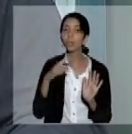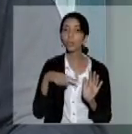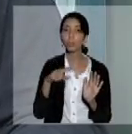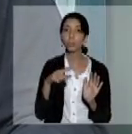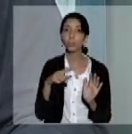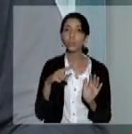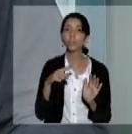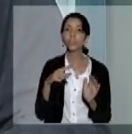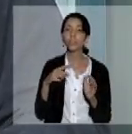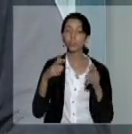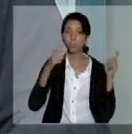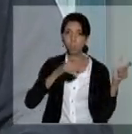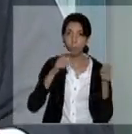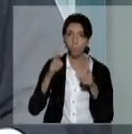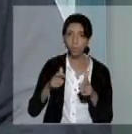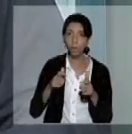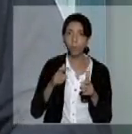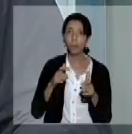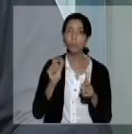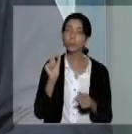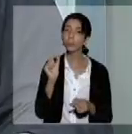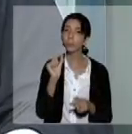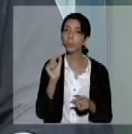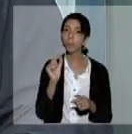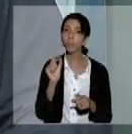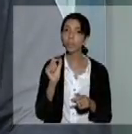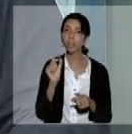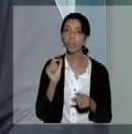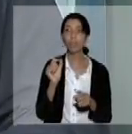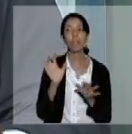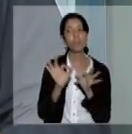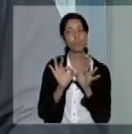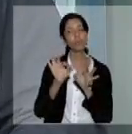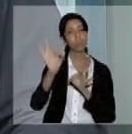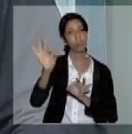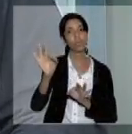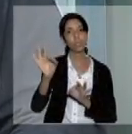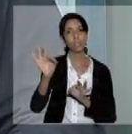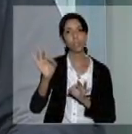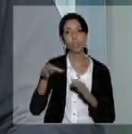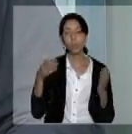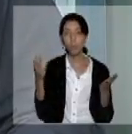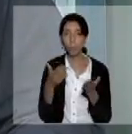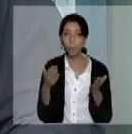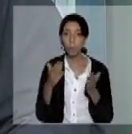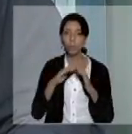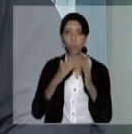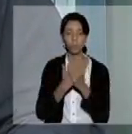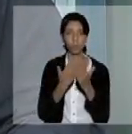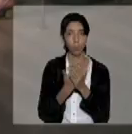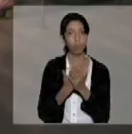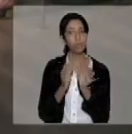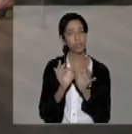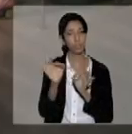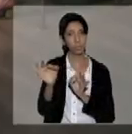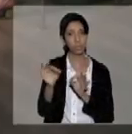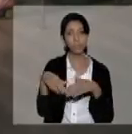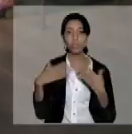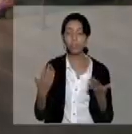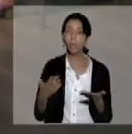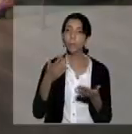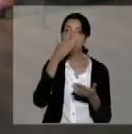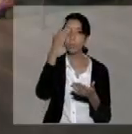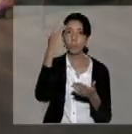estamos localizados num ponto que de certa medida, distante, onde o campus é instalado. Então, ele atende